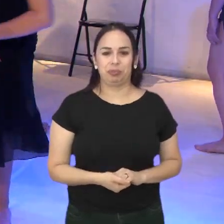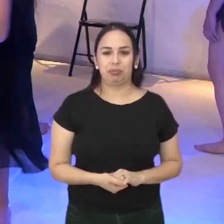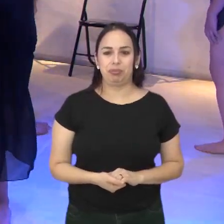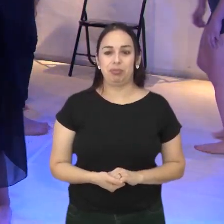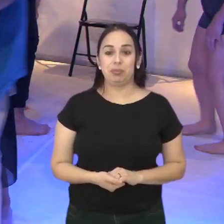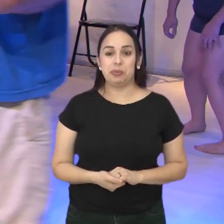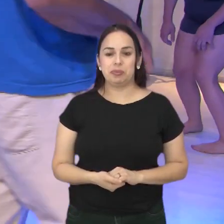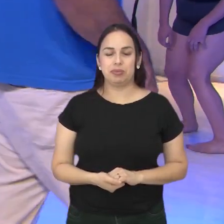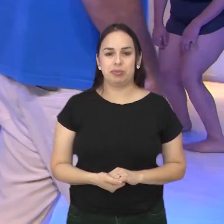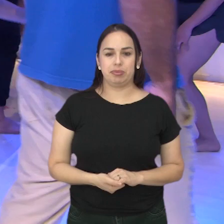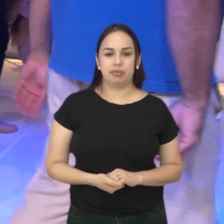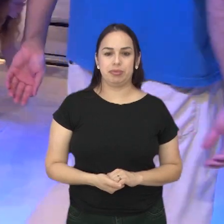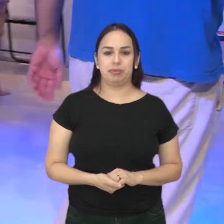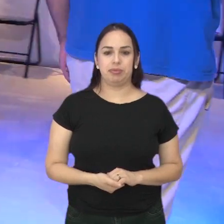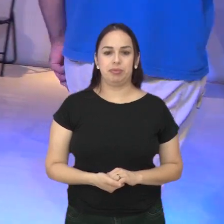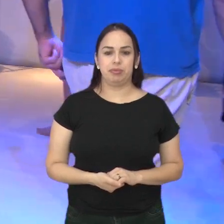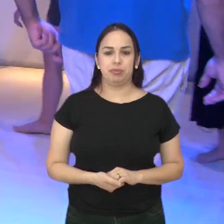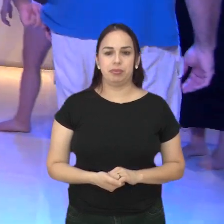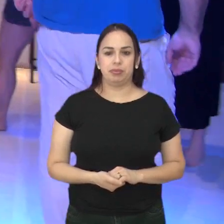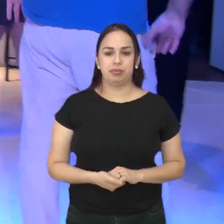né?